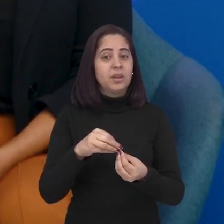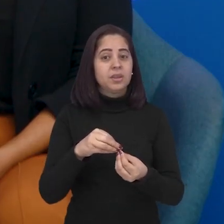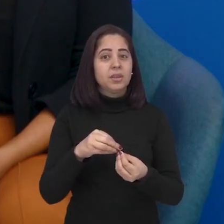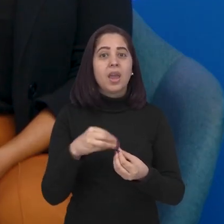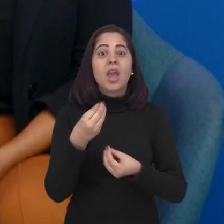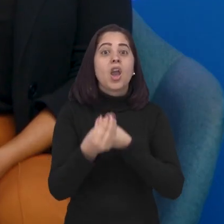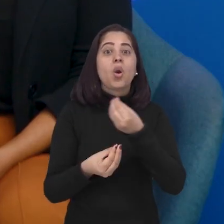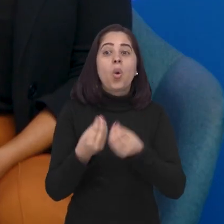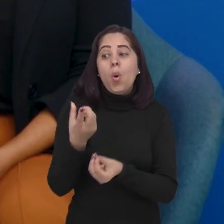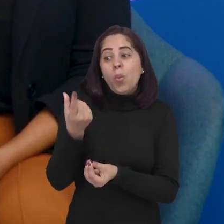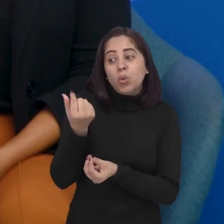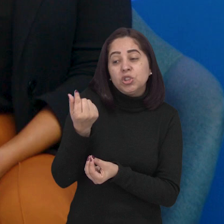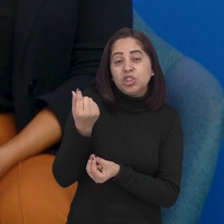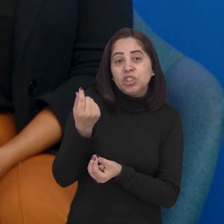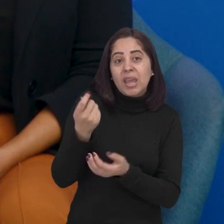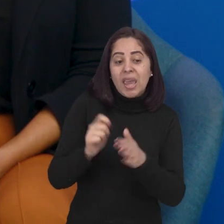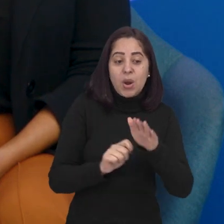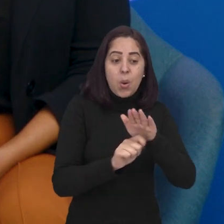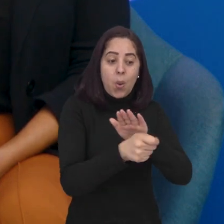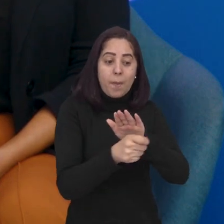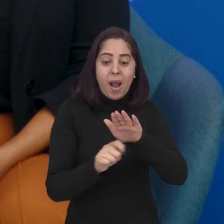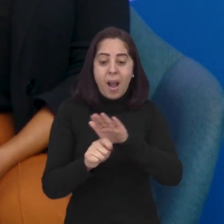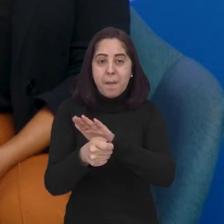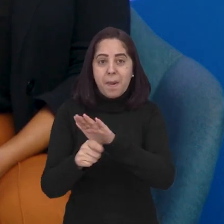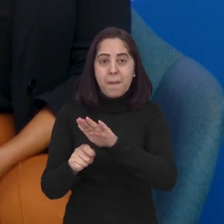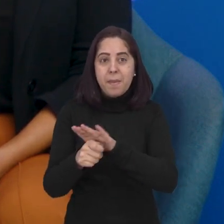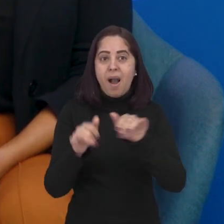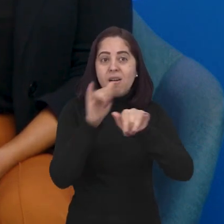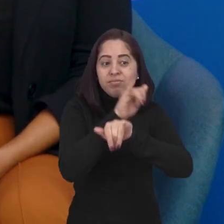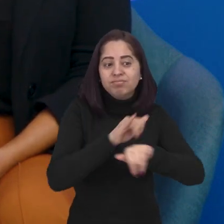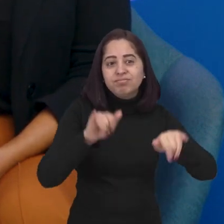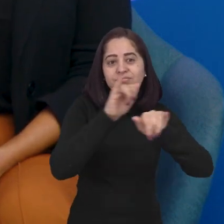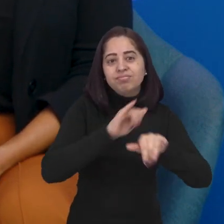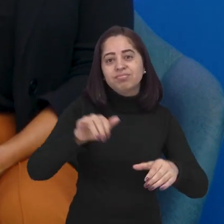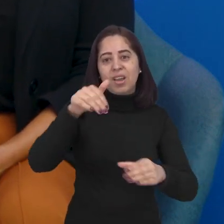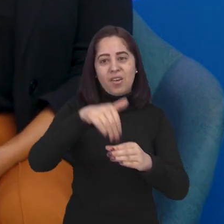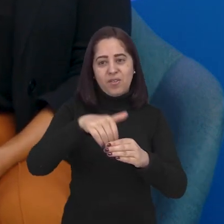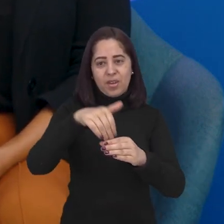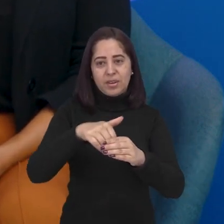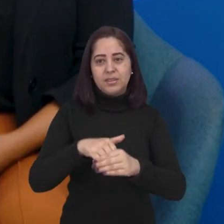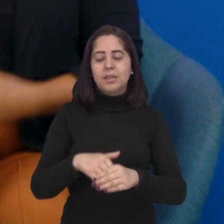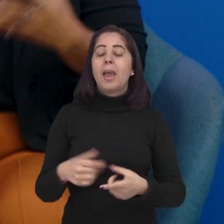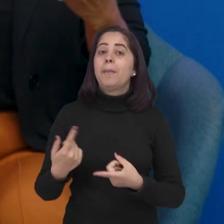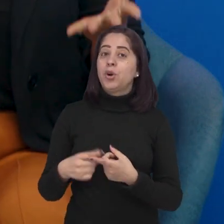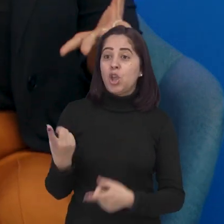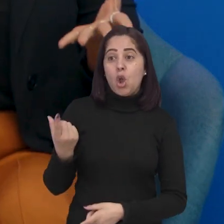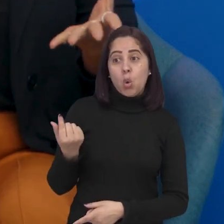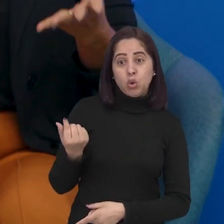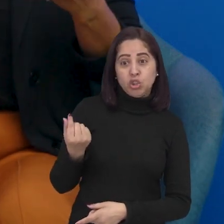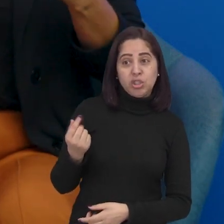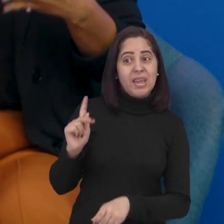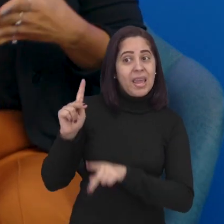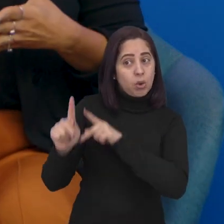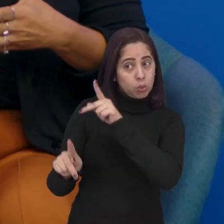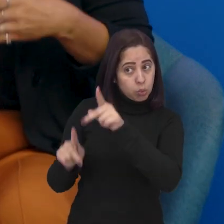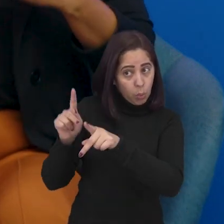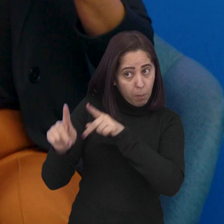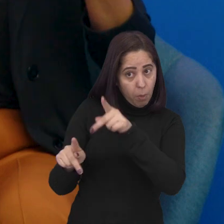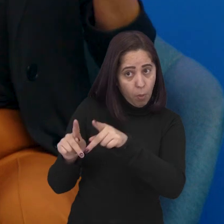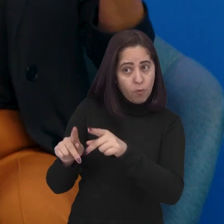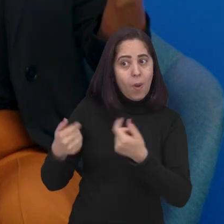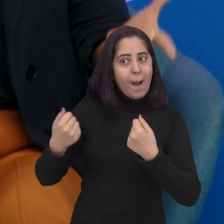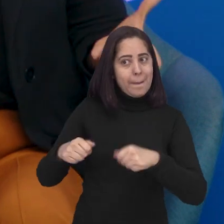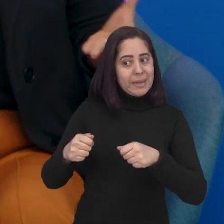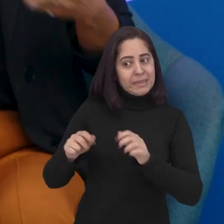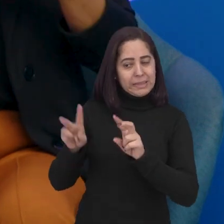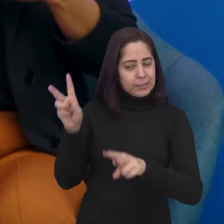não como o cálculo é feito em si, mas as possibilidades dentro do uso desses recursos, né? Pois é, porque dinheiro público, quando é usado,